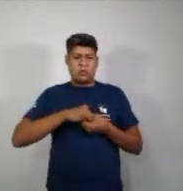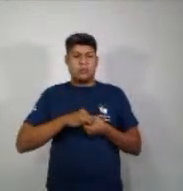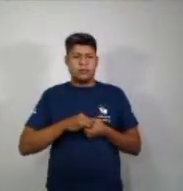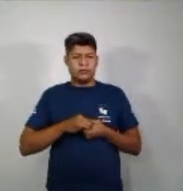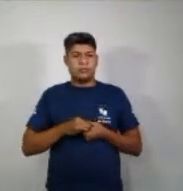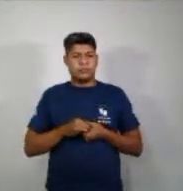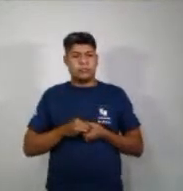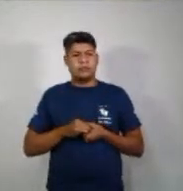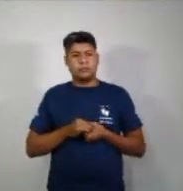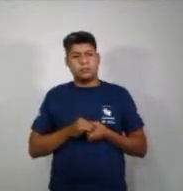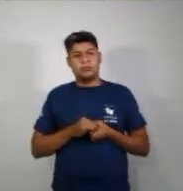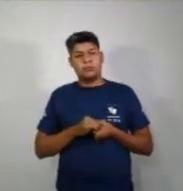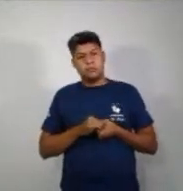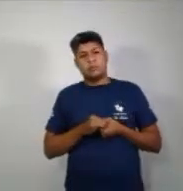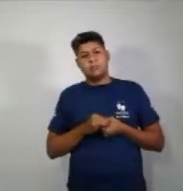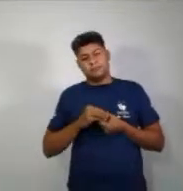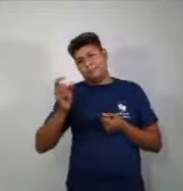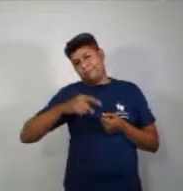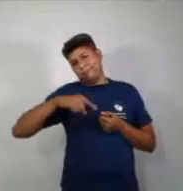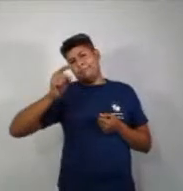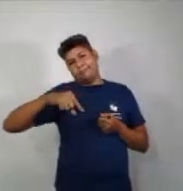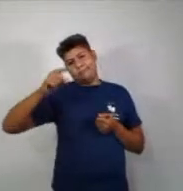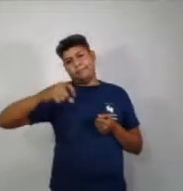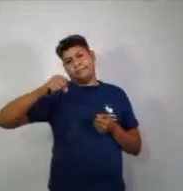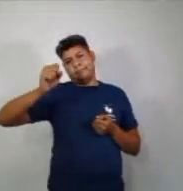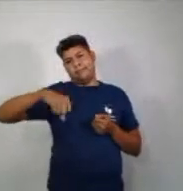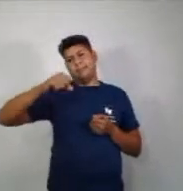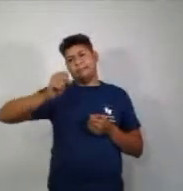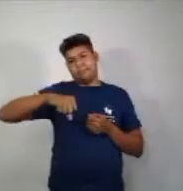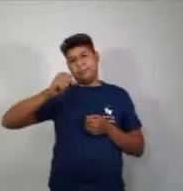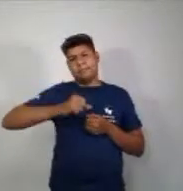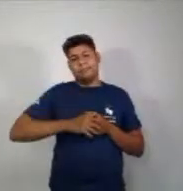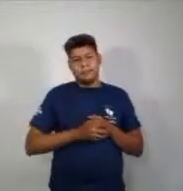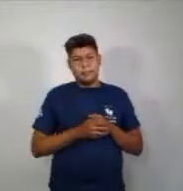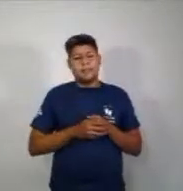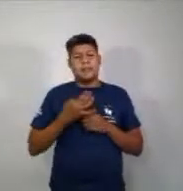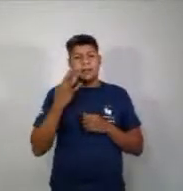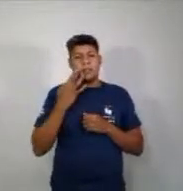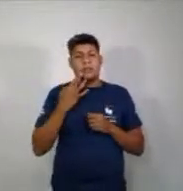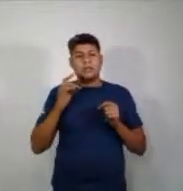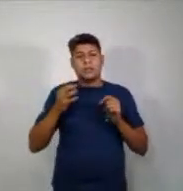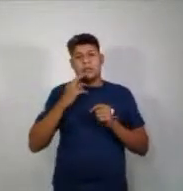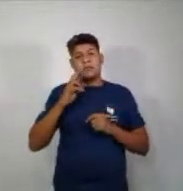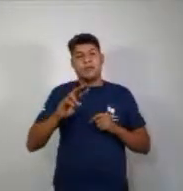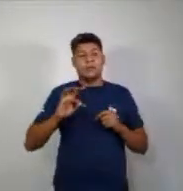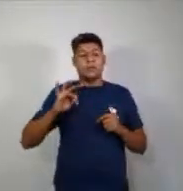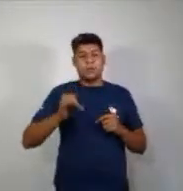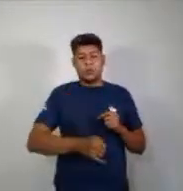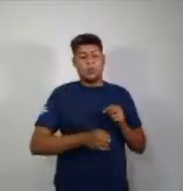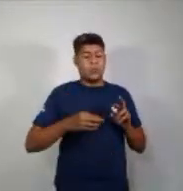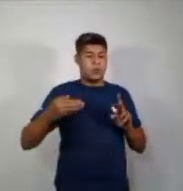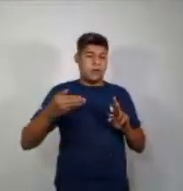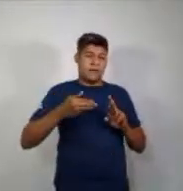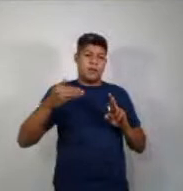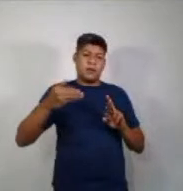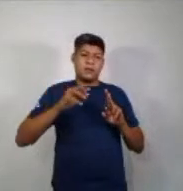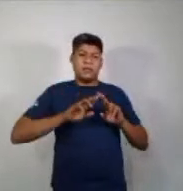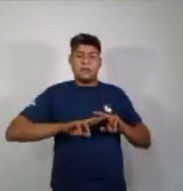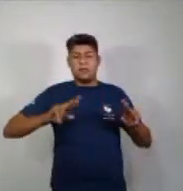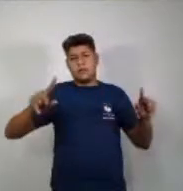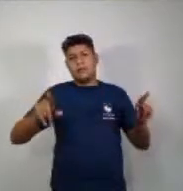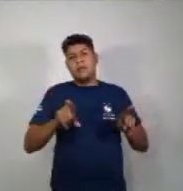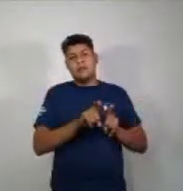passar, né? É muito bonito. Exatamente isso. Eu acho que ele vê todas essas referências, as referências